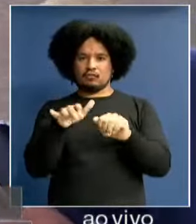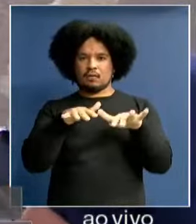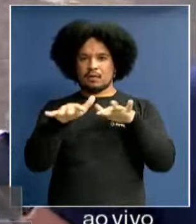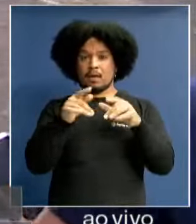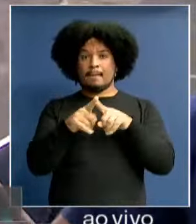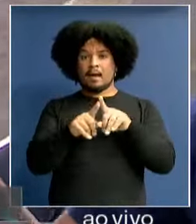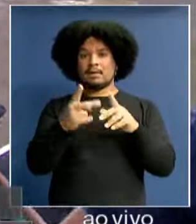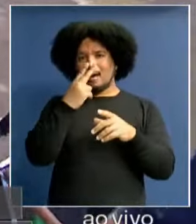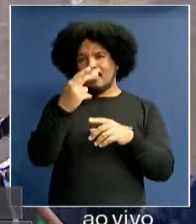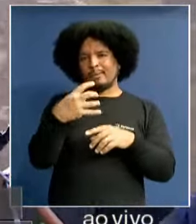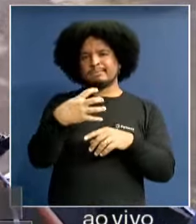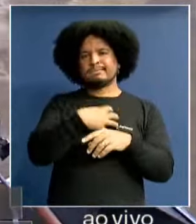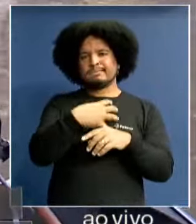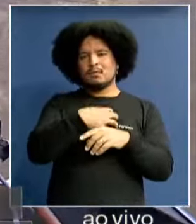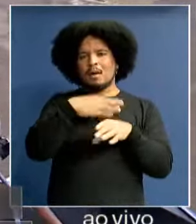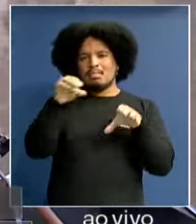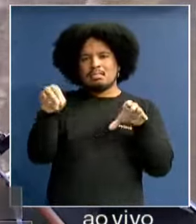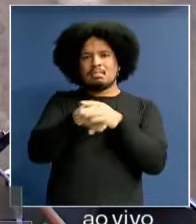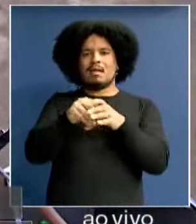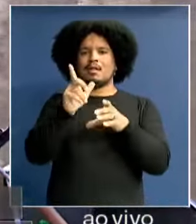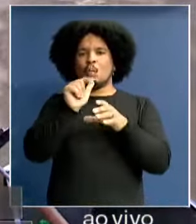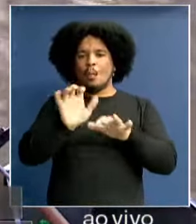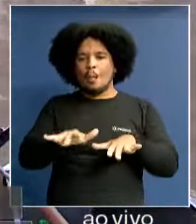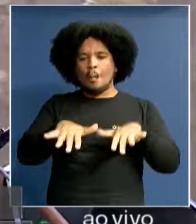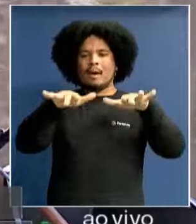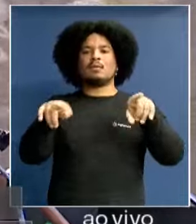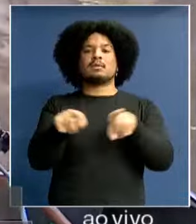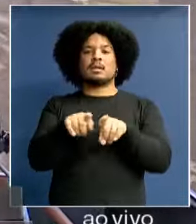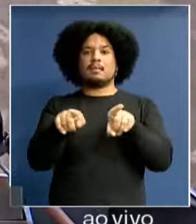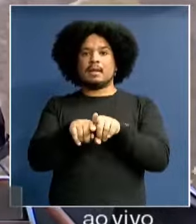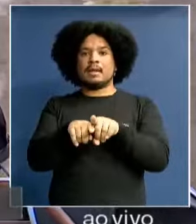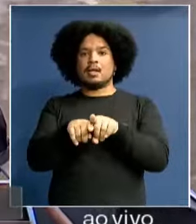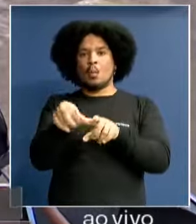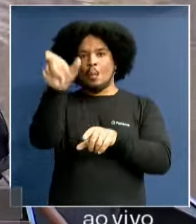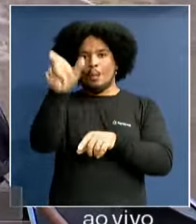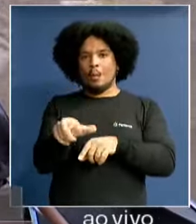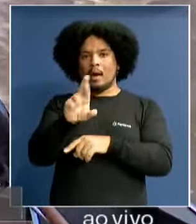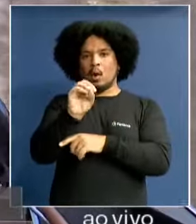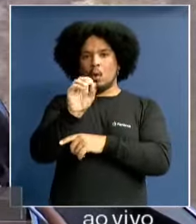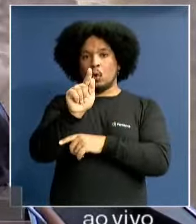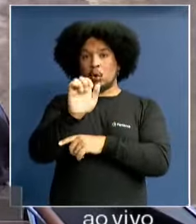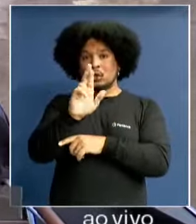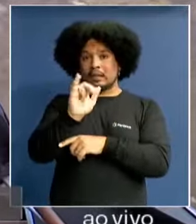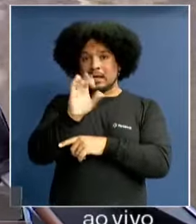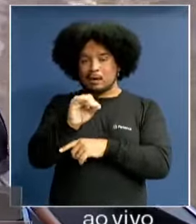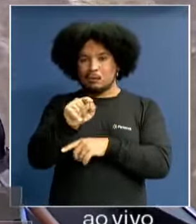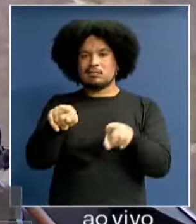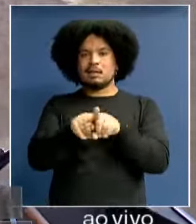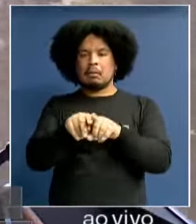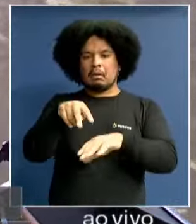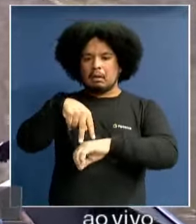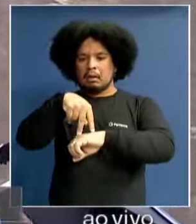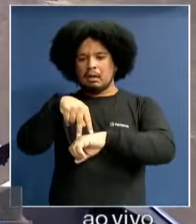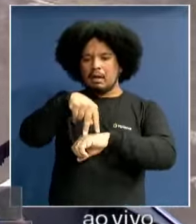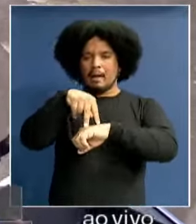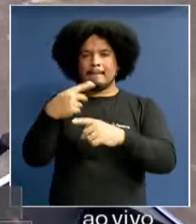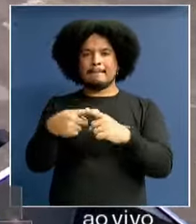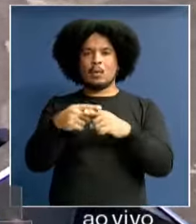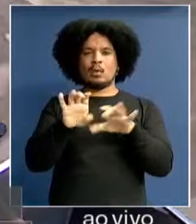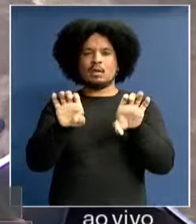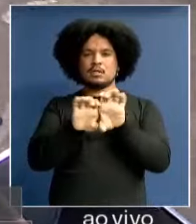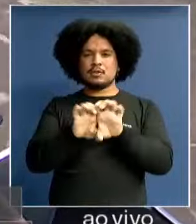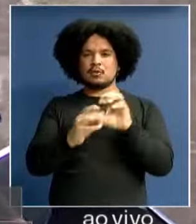é como se a gente estivesse dentro d'água também. O Rogério Aguiar está se equilibrando aqui, porque esse barco está mexendo nessa estrutura de madeira.